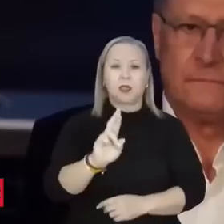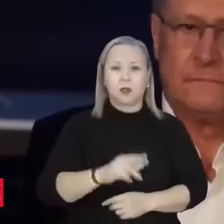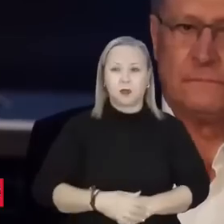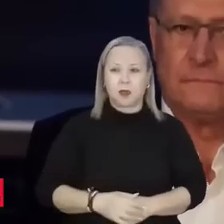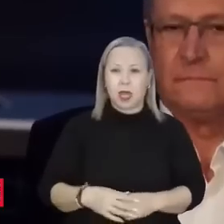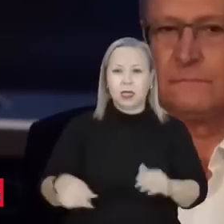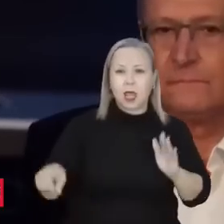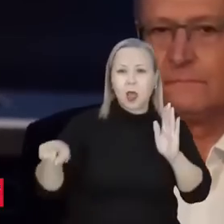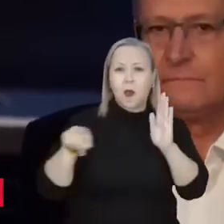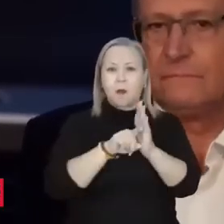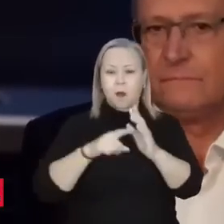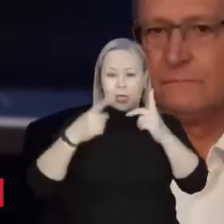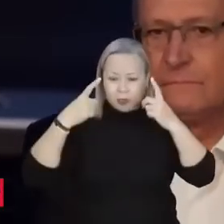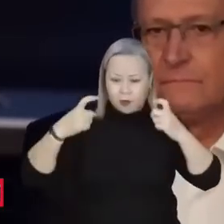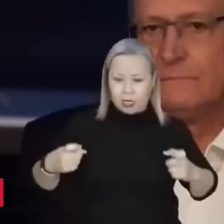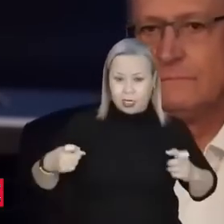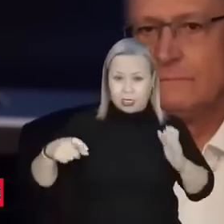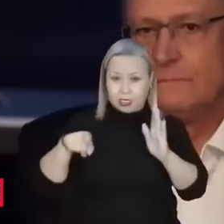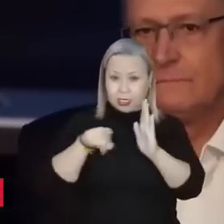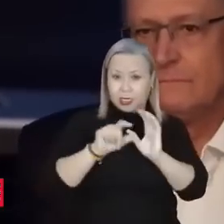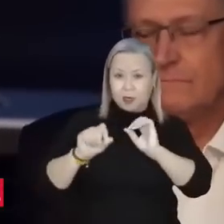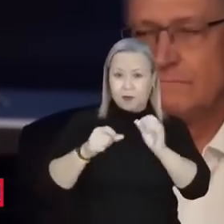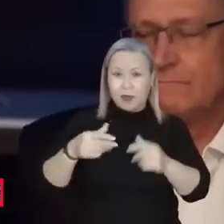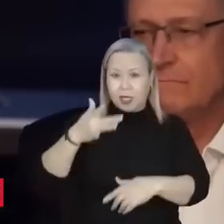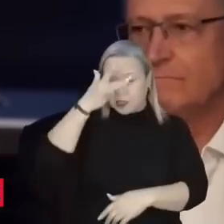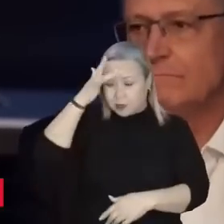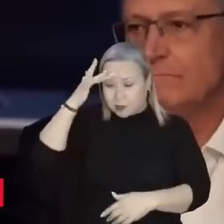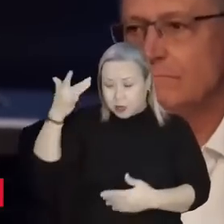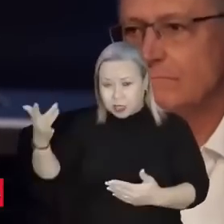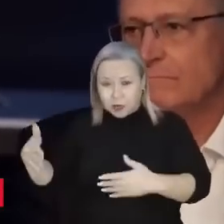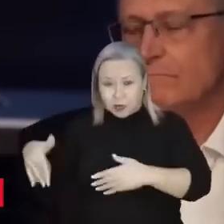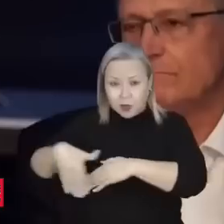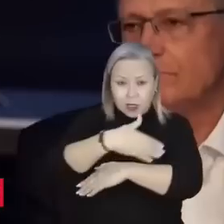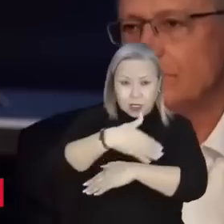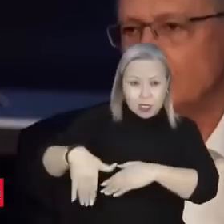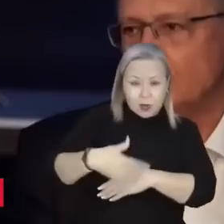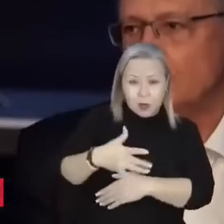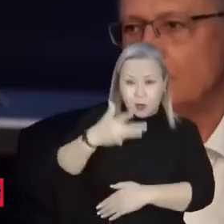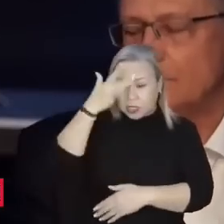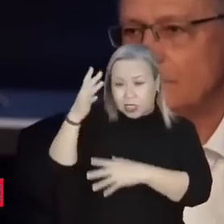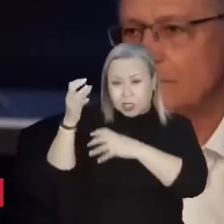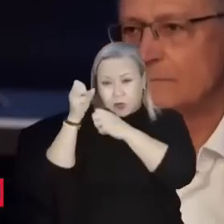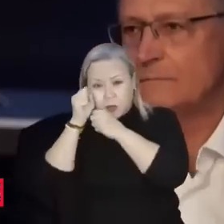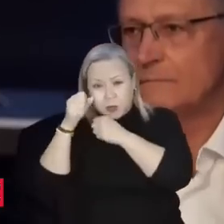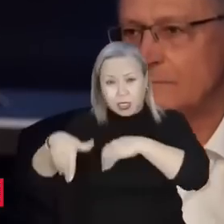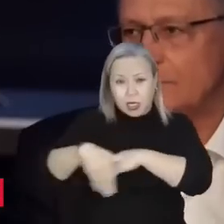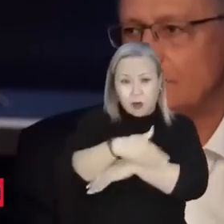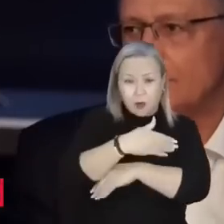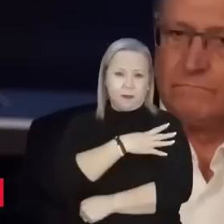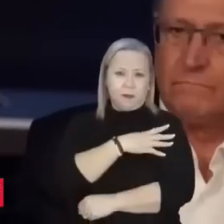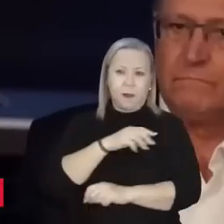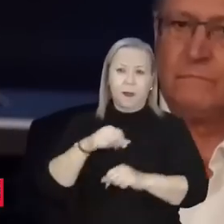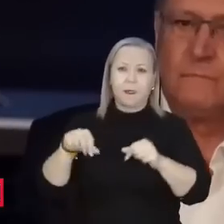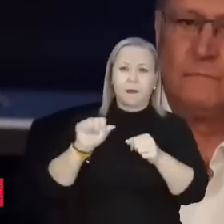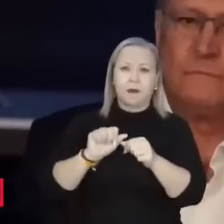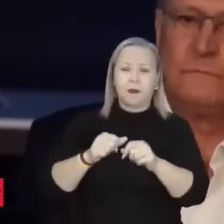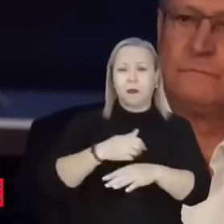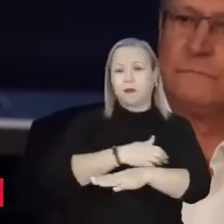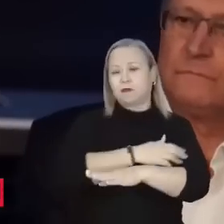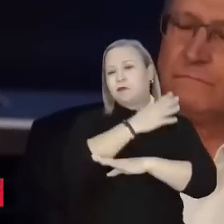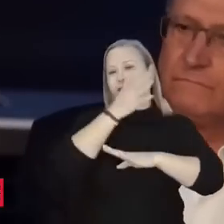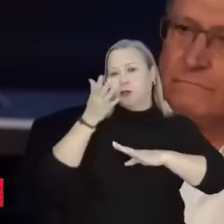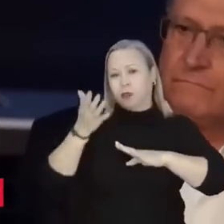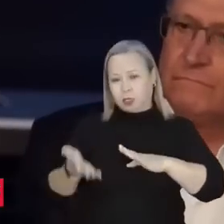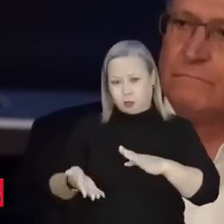e menos vítima na rua, porque as crianças estarão protegidas dentro de uma escola aprendendo alguma coisa. A segunda